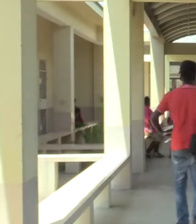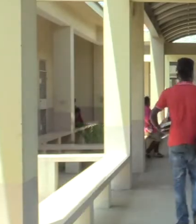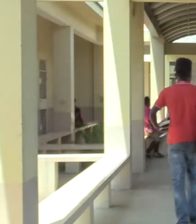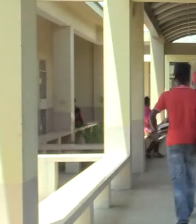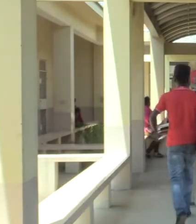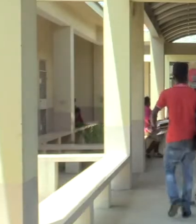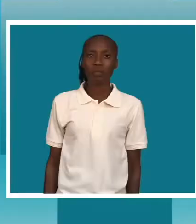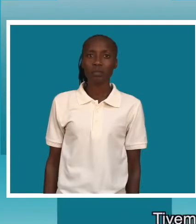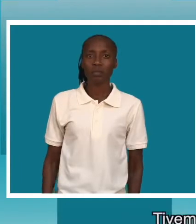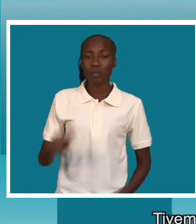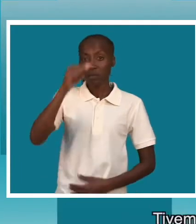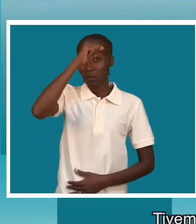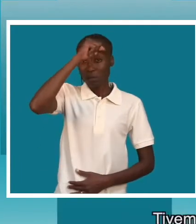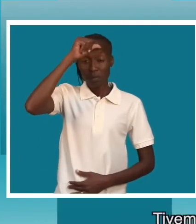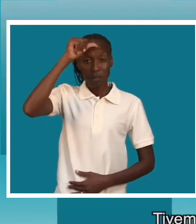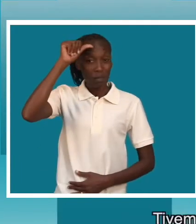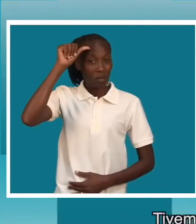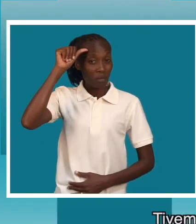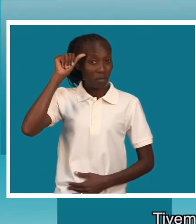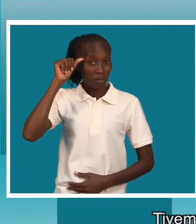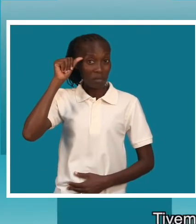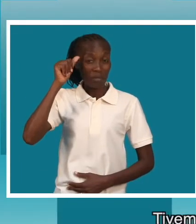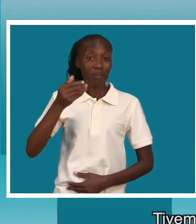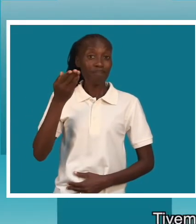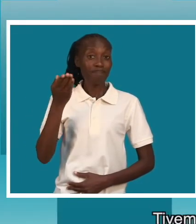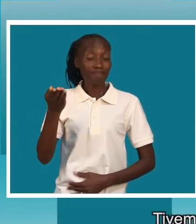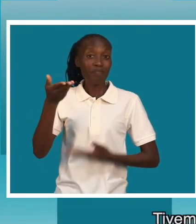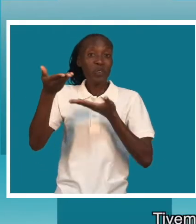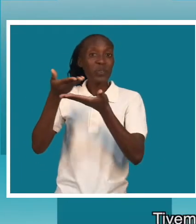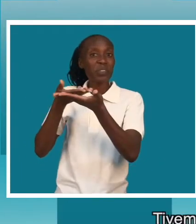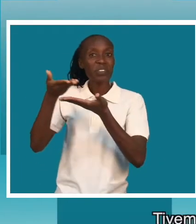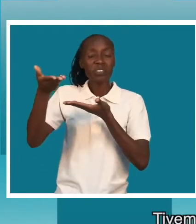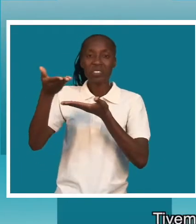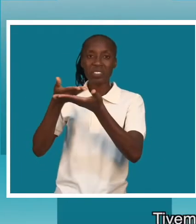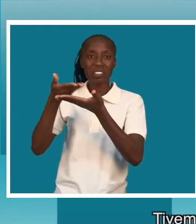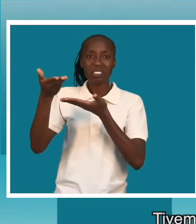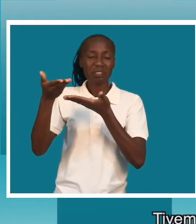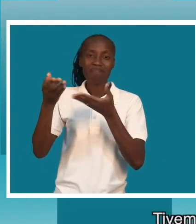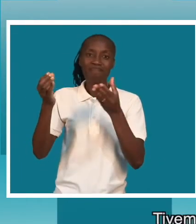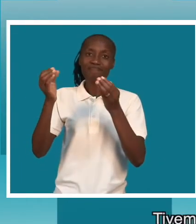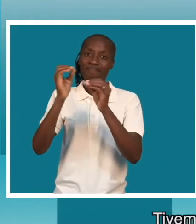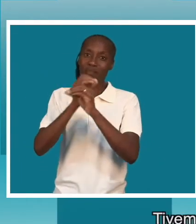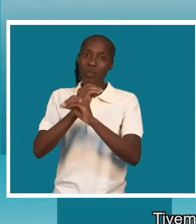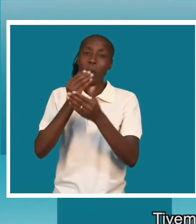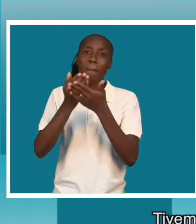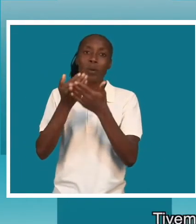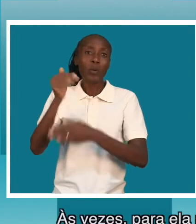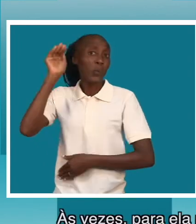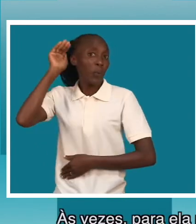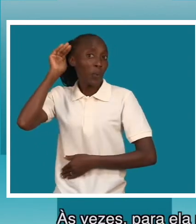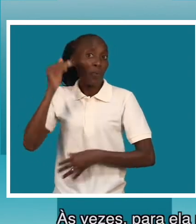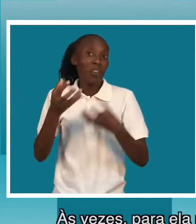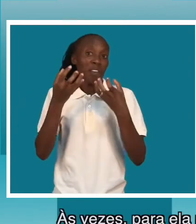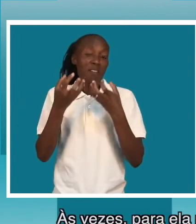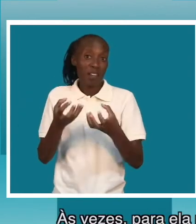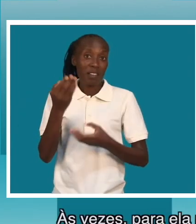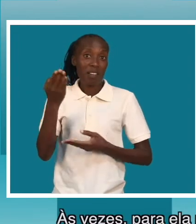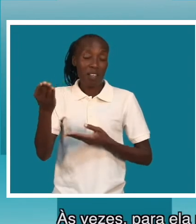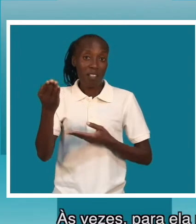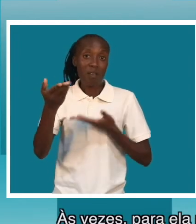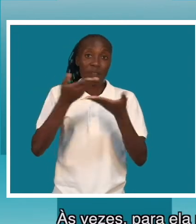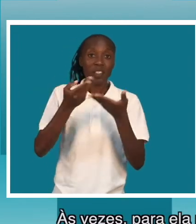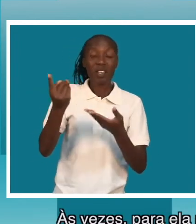pessoa surda. Tivemos já dificuldade porque não conseguia ouvir a Iris já falar. Às vezes, e para ela também